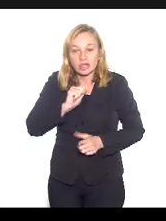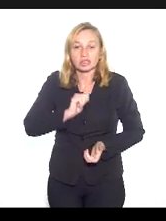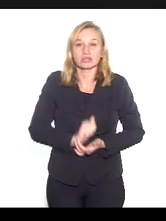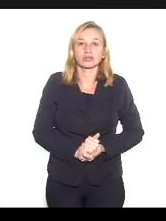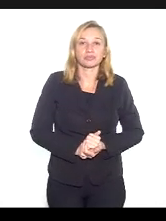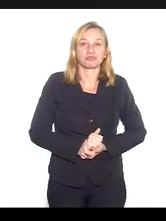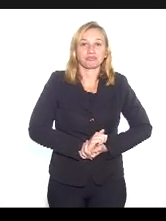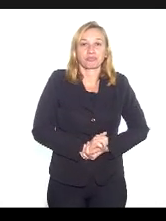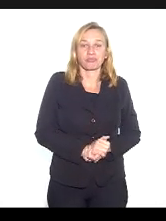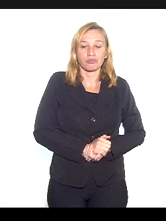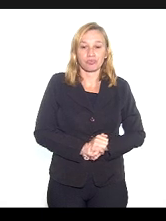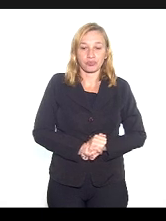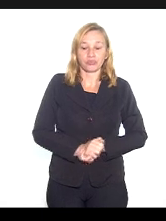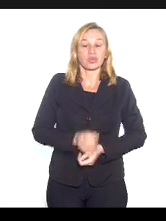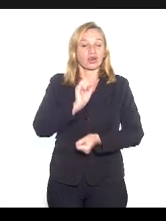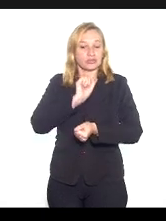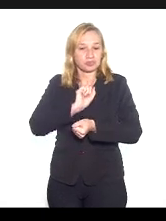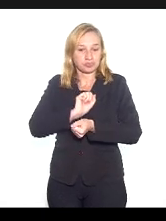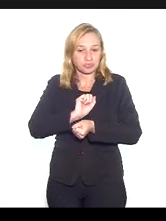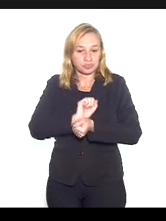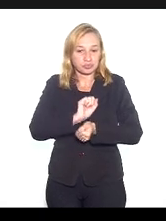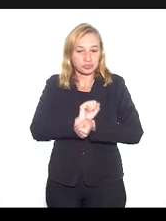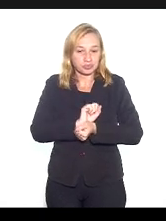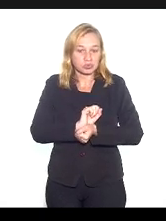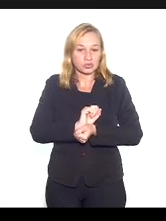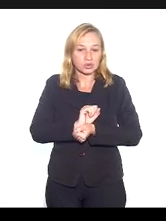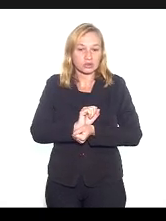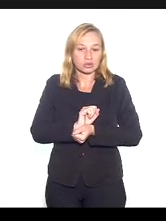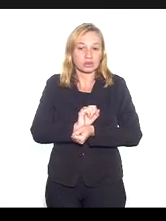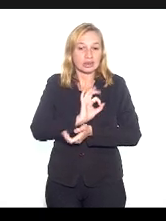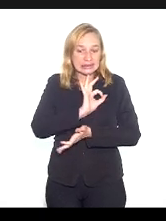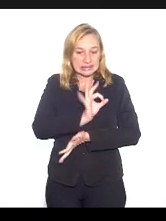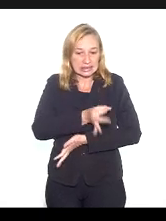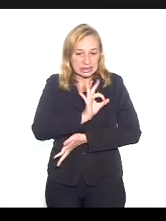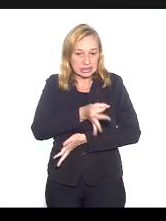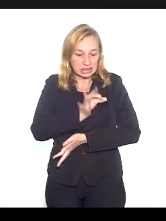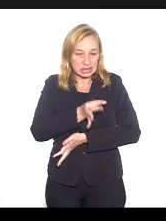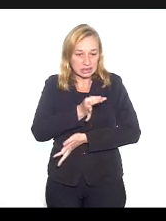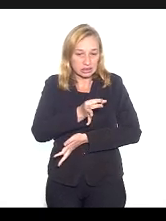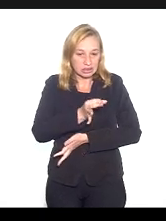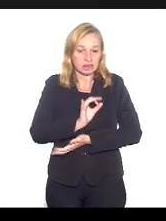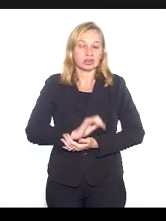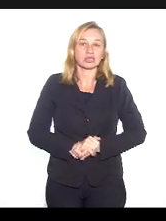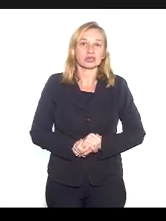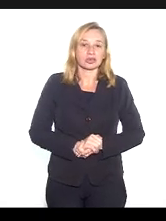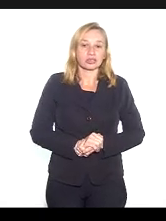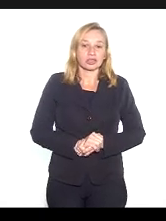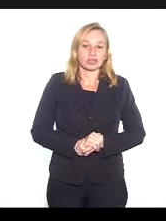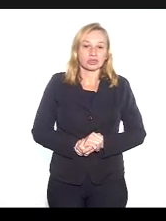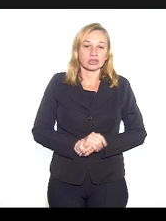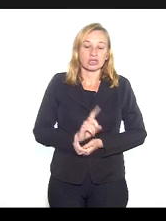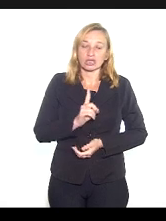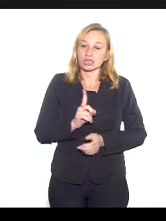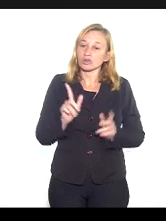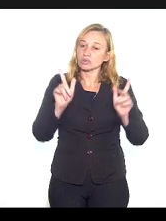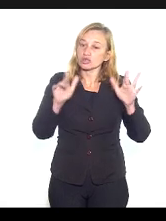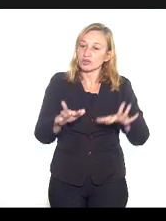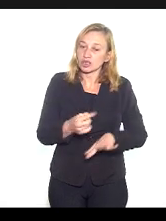e esperamos do fundo dos nossos corações que conosco não seja diferente.